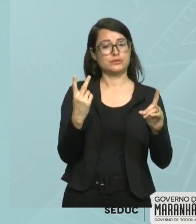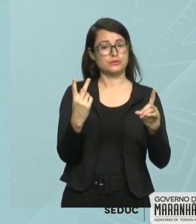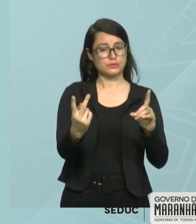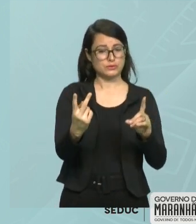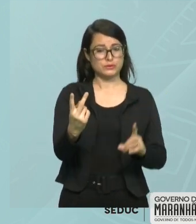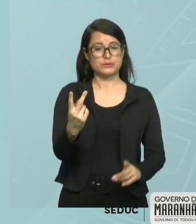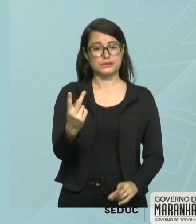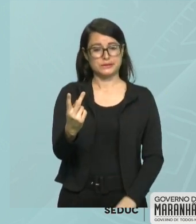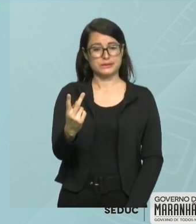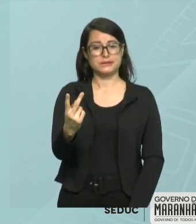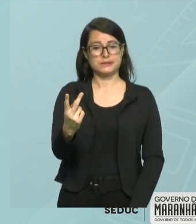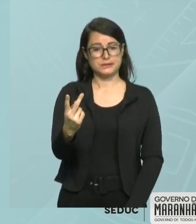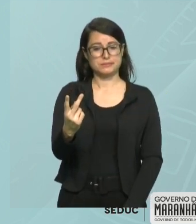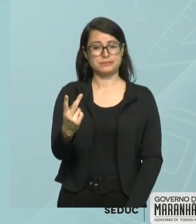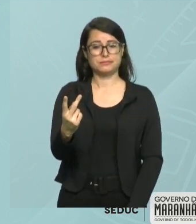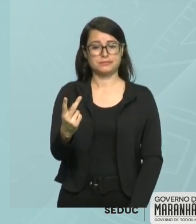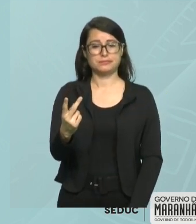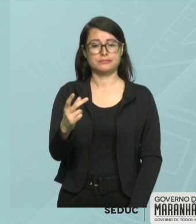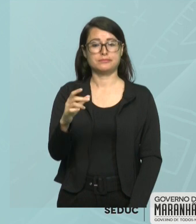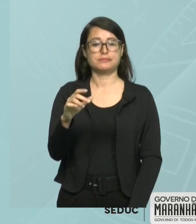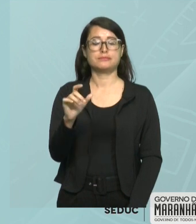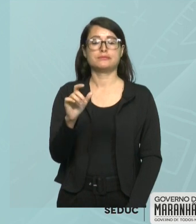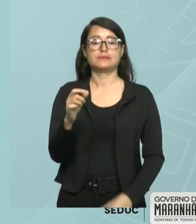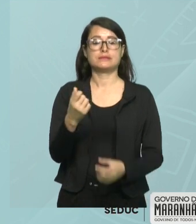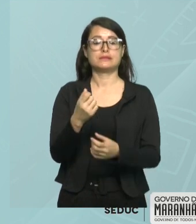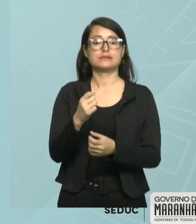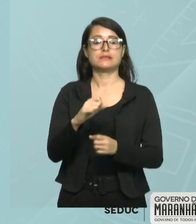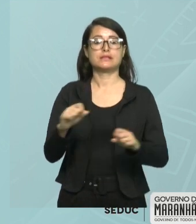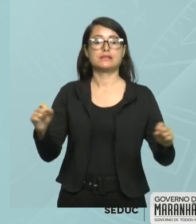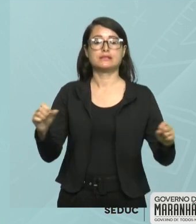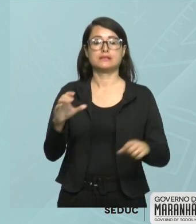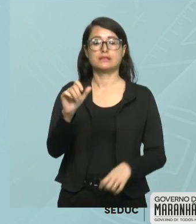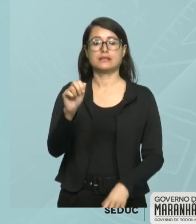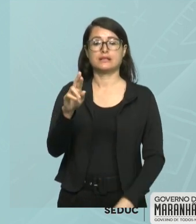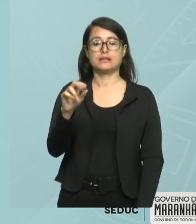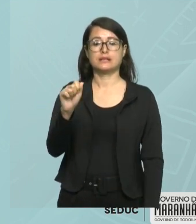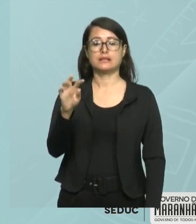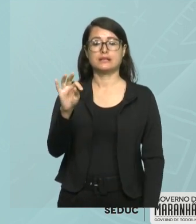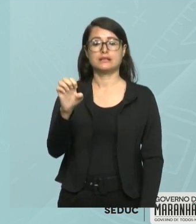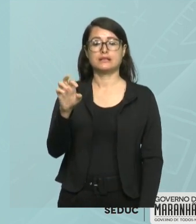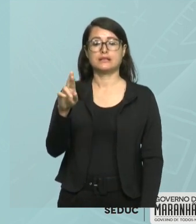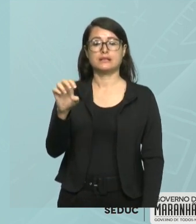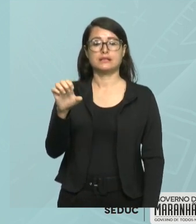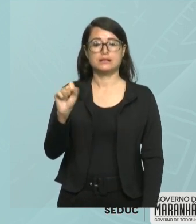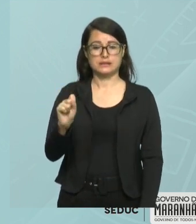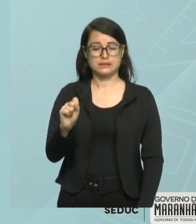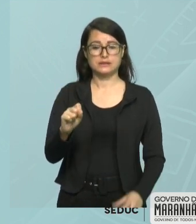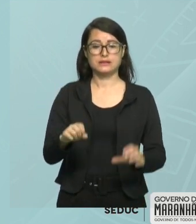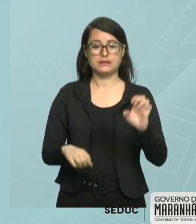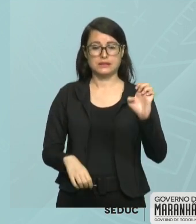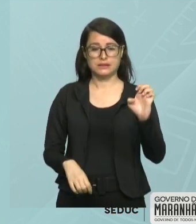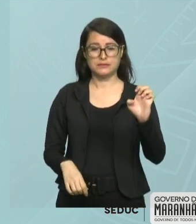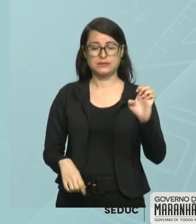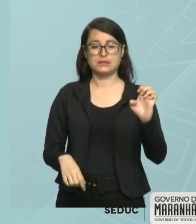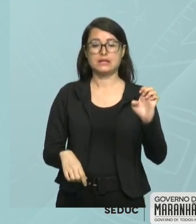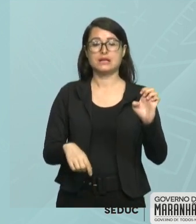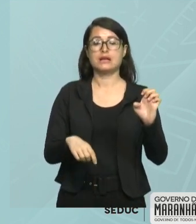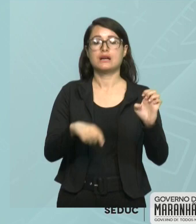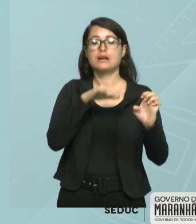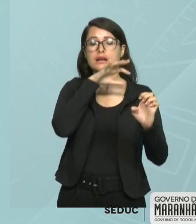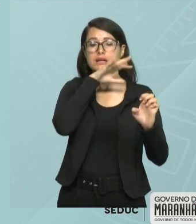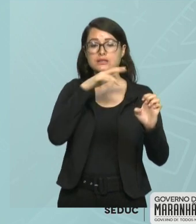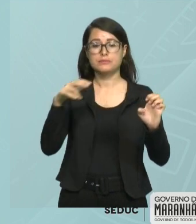grandes caracteres. E letra E. Os répteis são